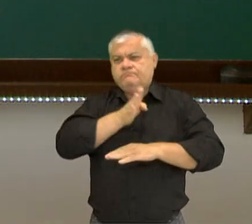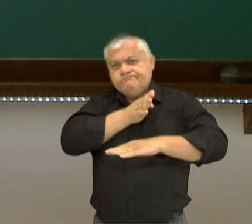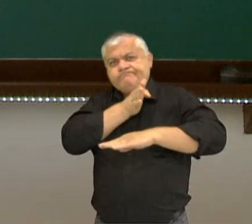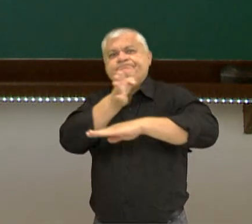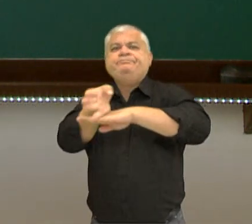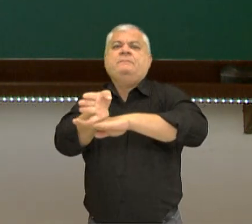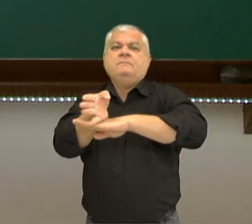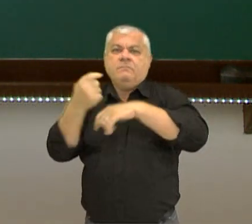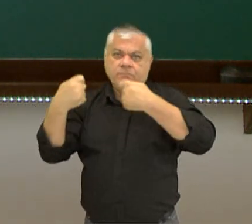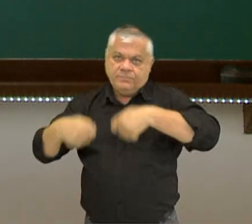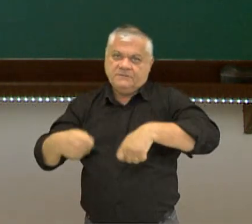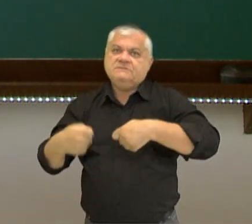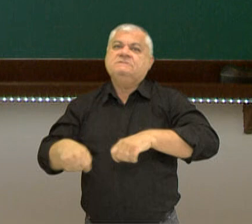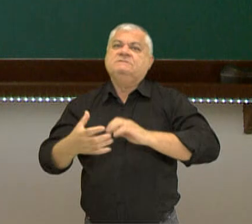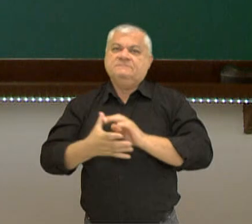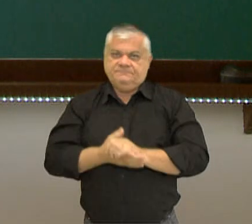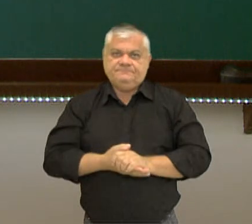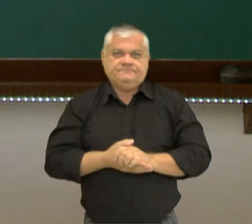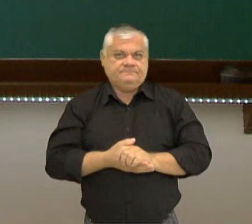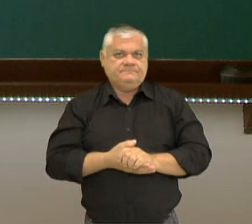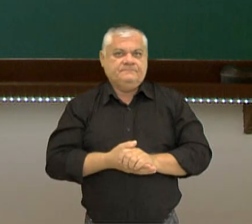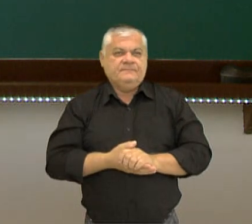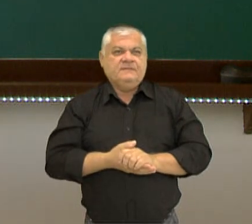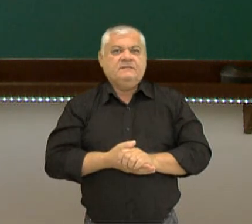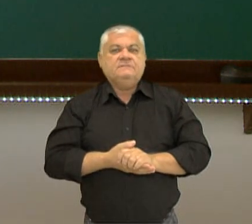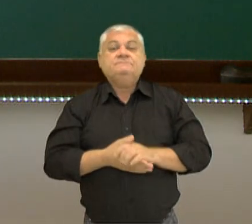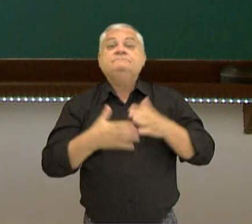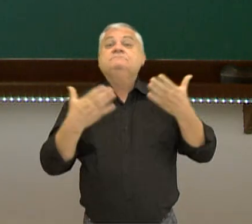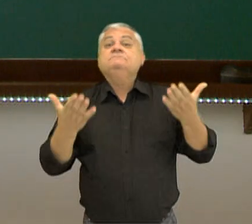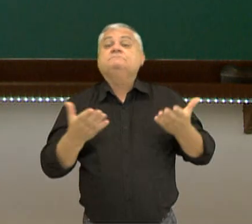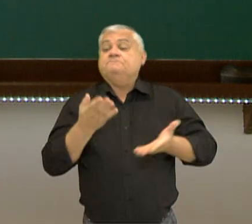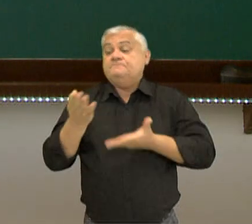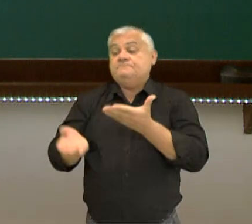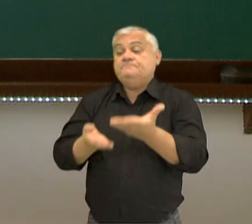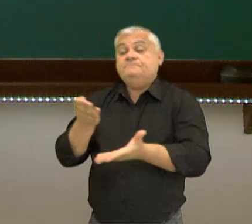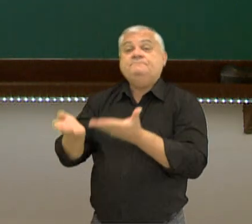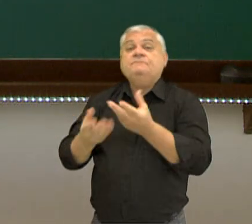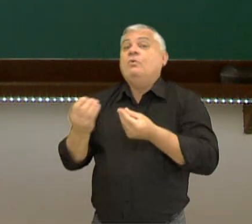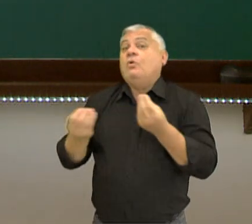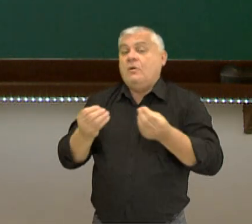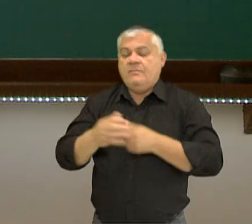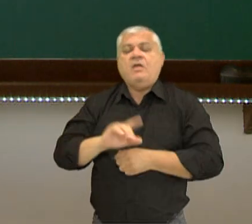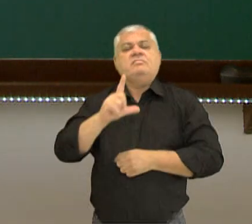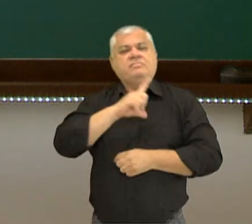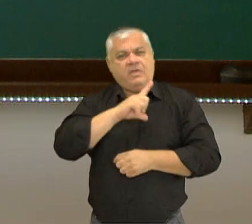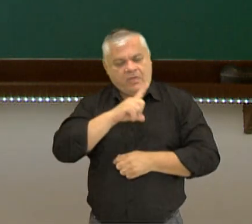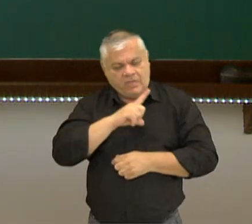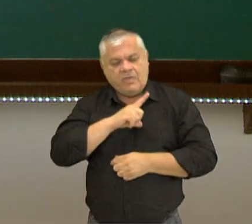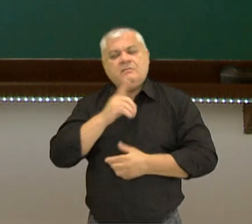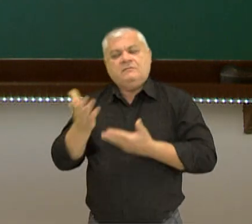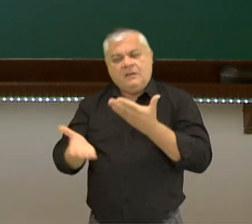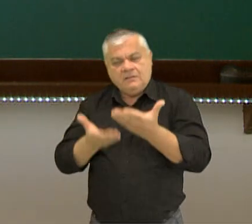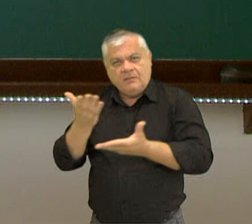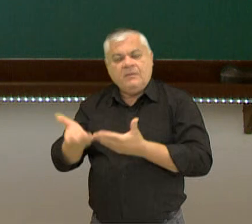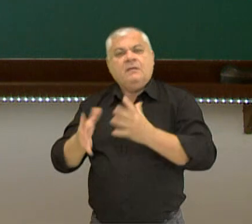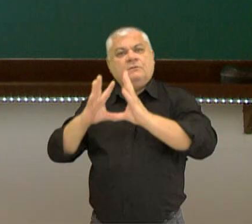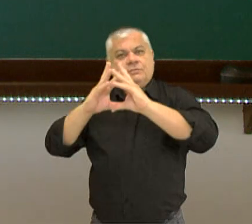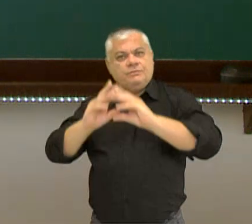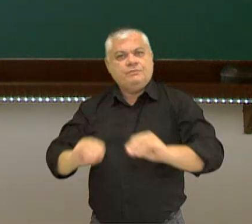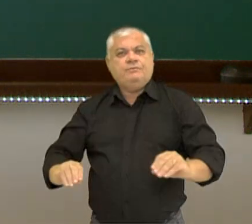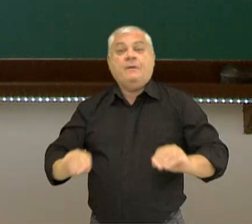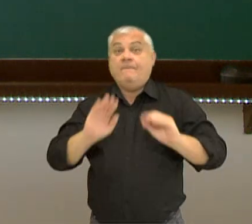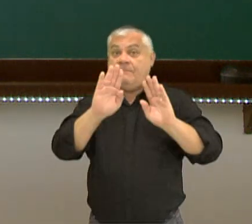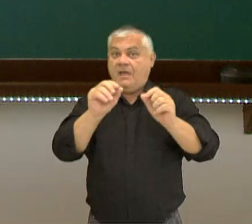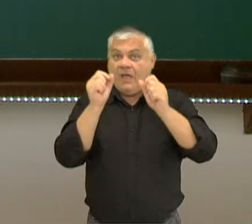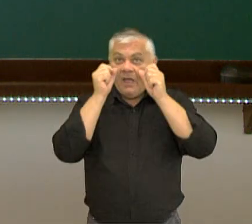consultado com urgência, tá? E quanto ao tratamento? Essa doença tem tratamento e tem cura, mas